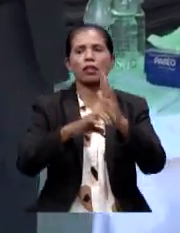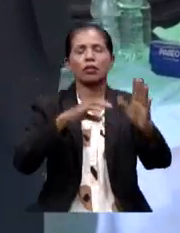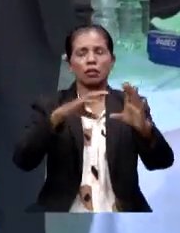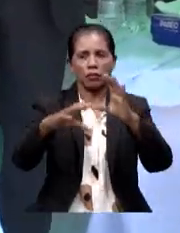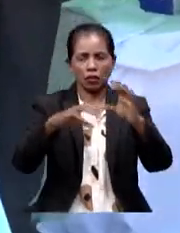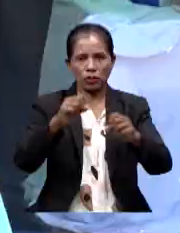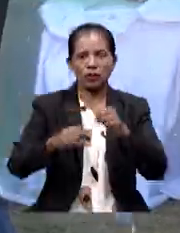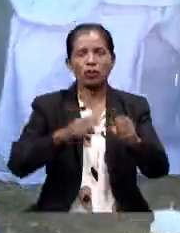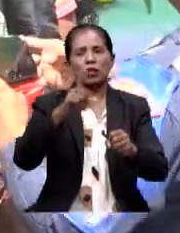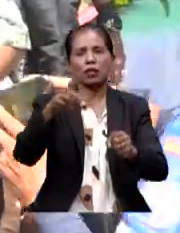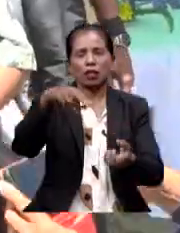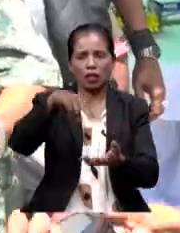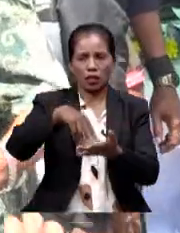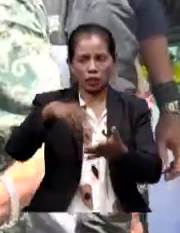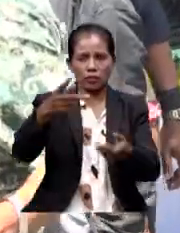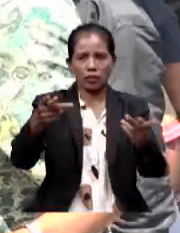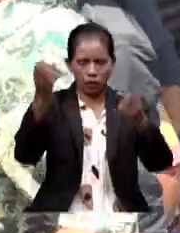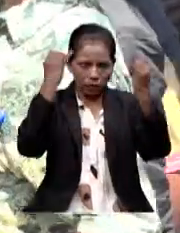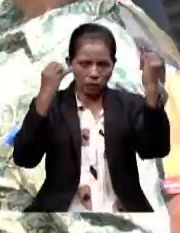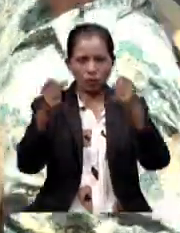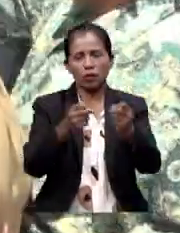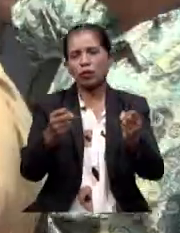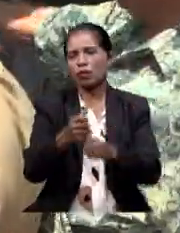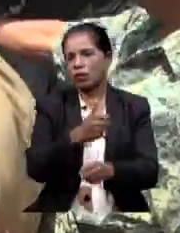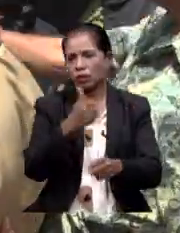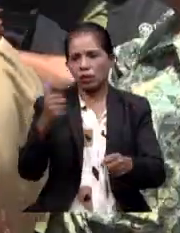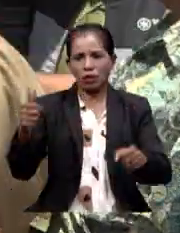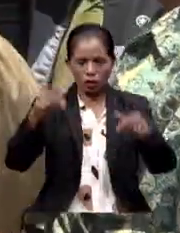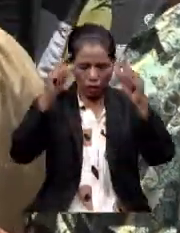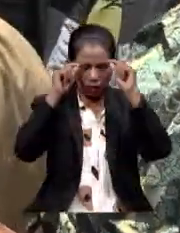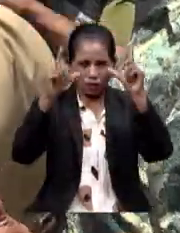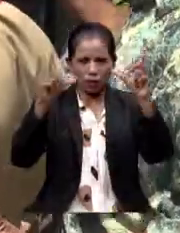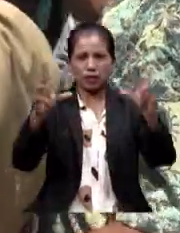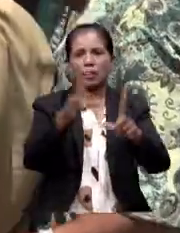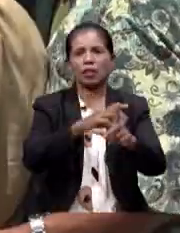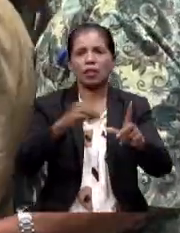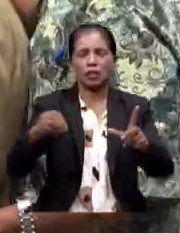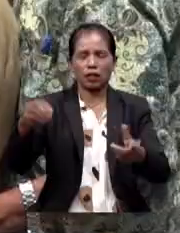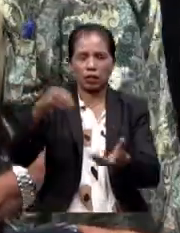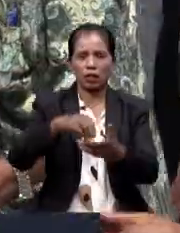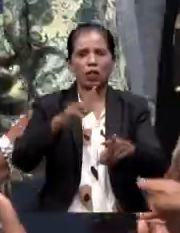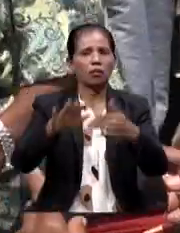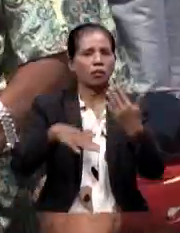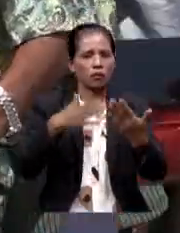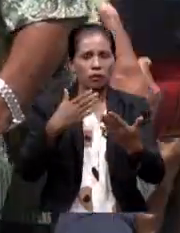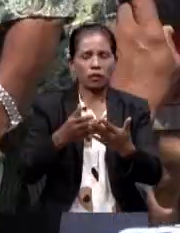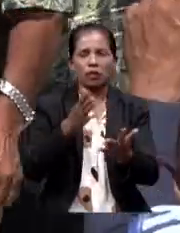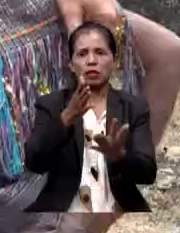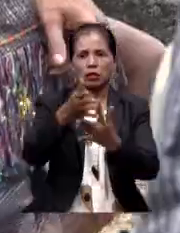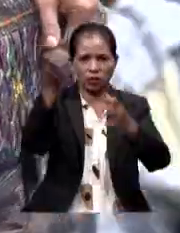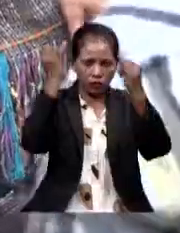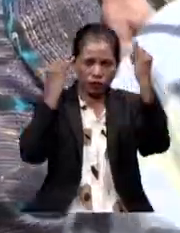se estabelece Centro de Informação em Açúcar Siracelo e a Território Nacional, no NEI Bela Garante, Cidadão Hototu e acesso à